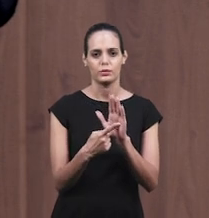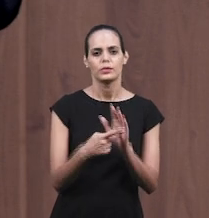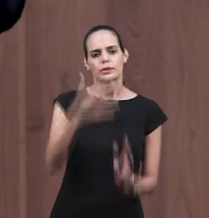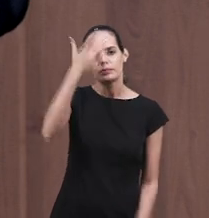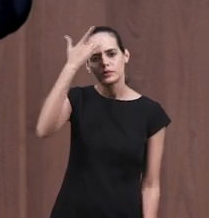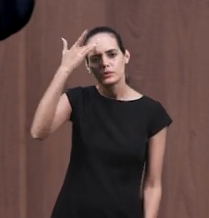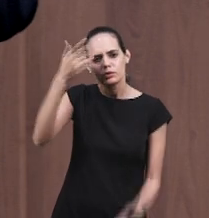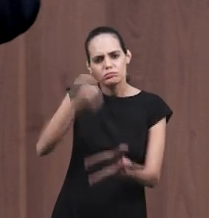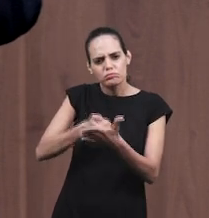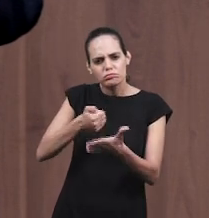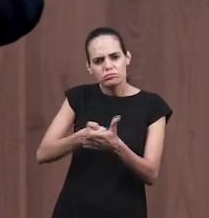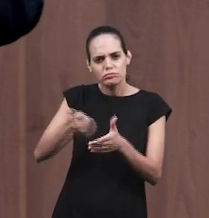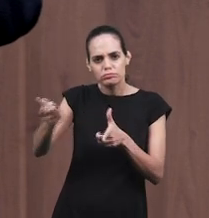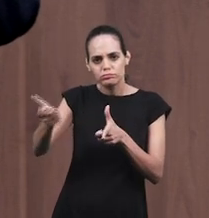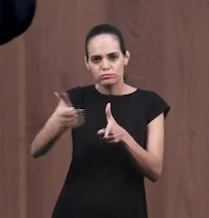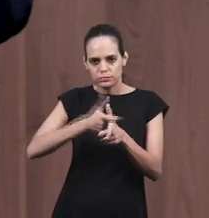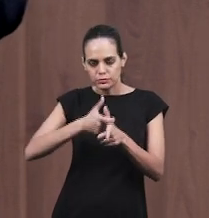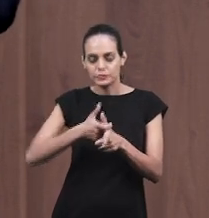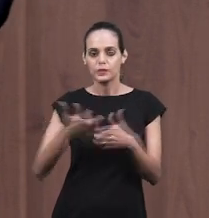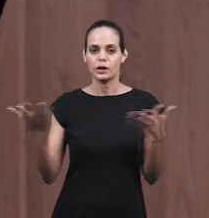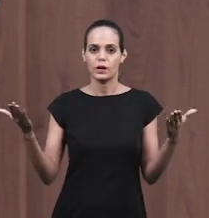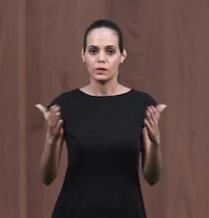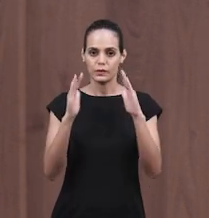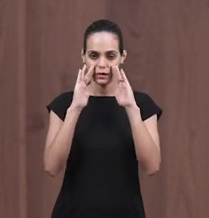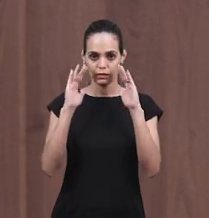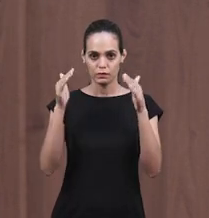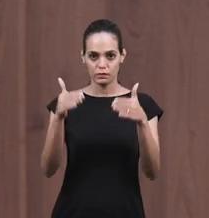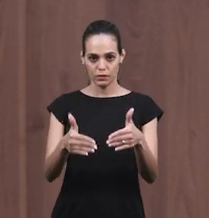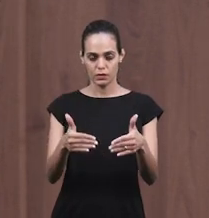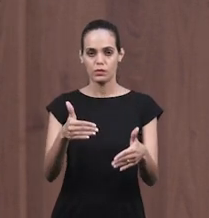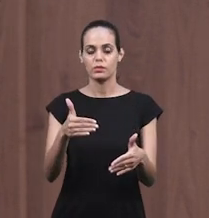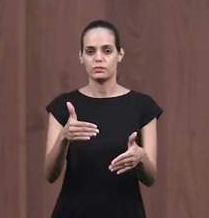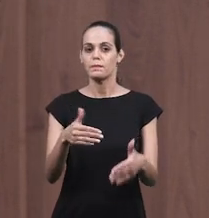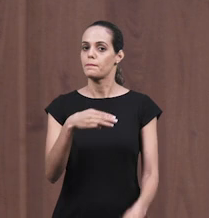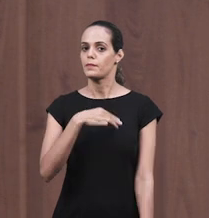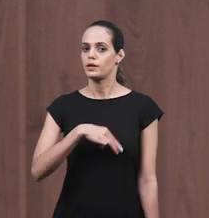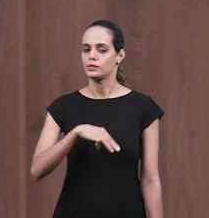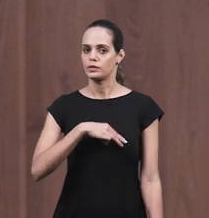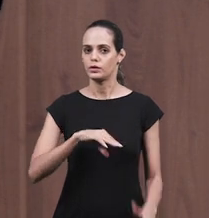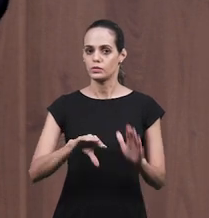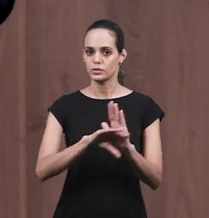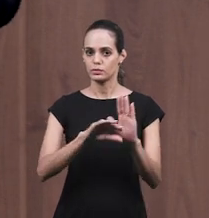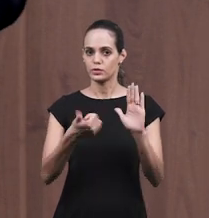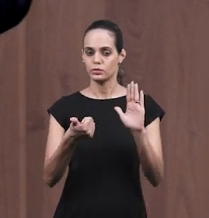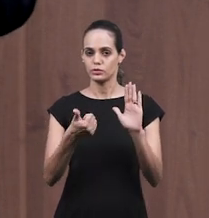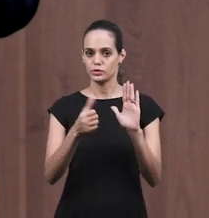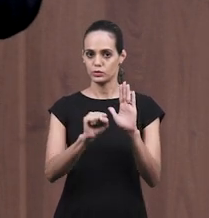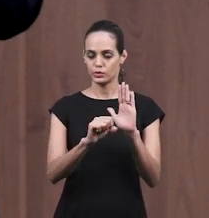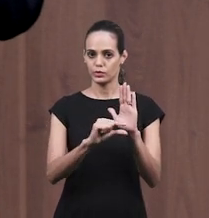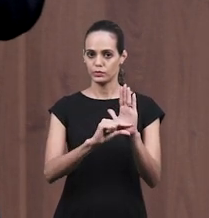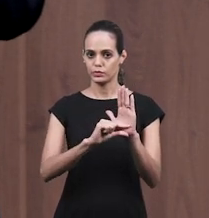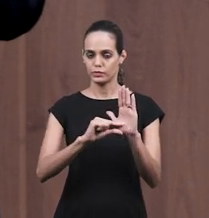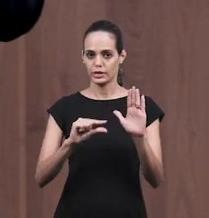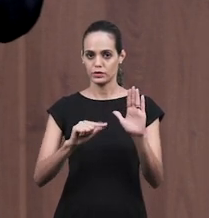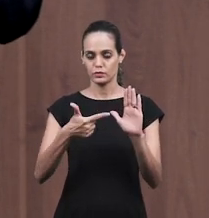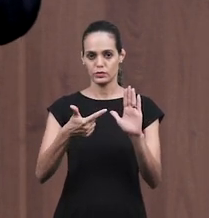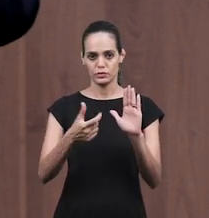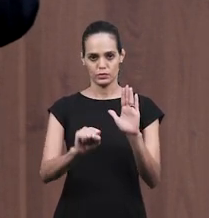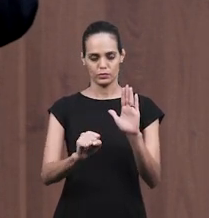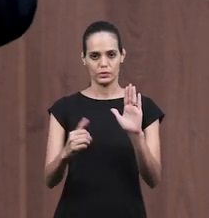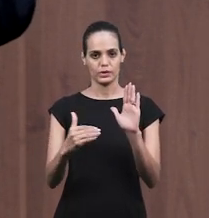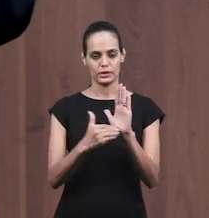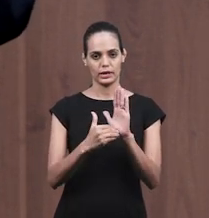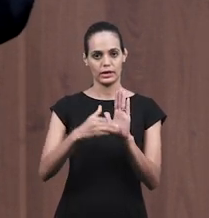credor incompassivo. E desta vez, vamos nos focar no Evangelho de Mateus, no capítulo 18, do